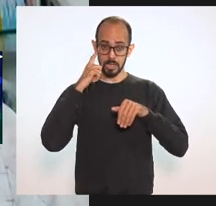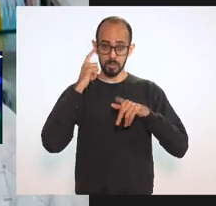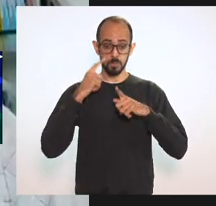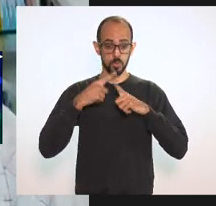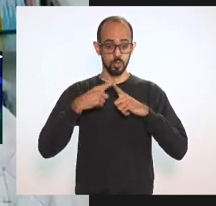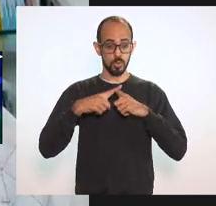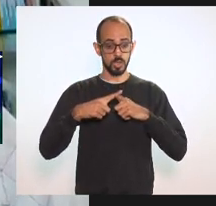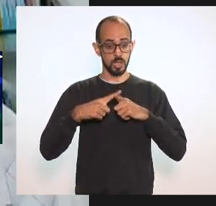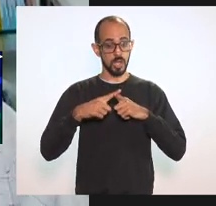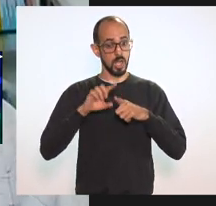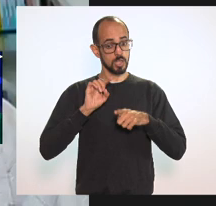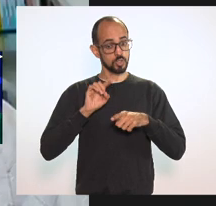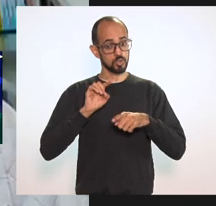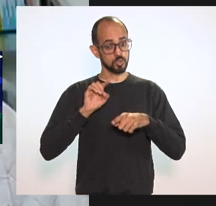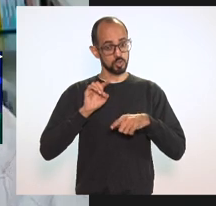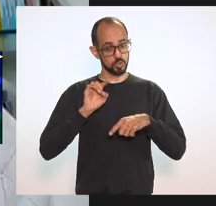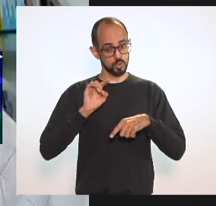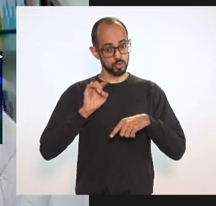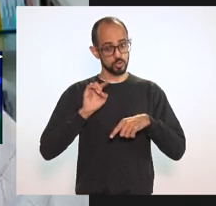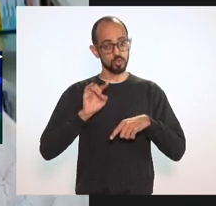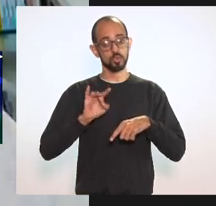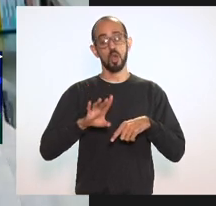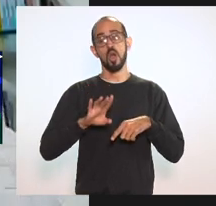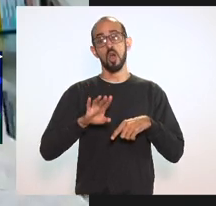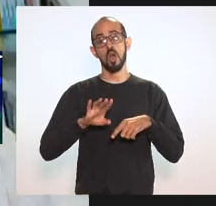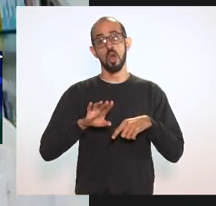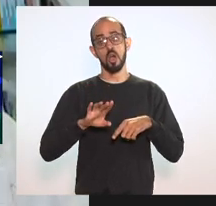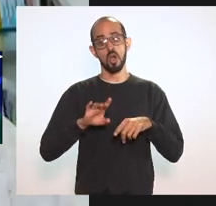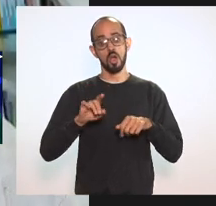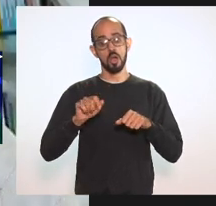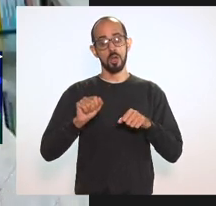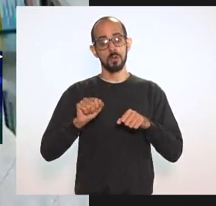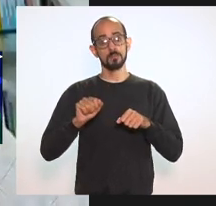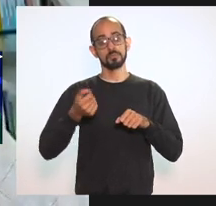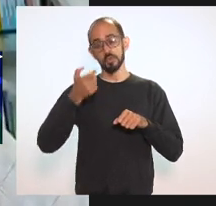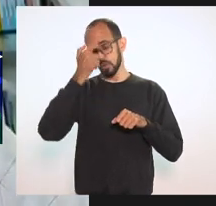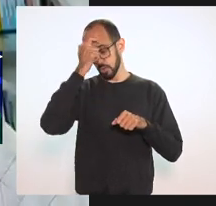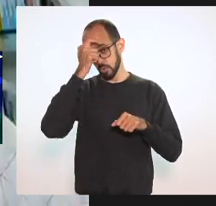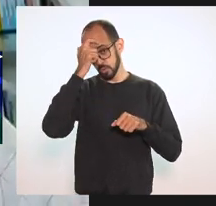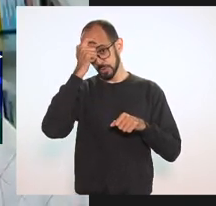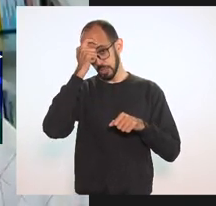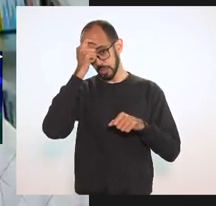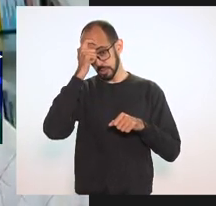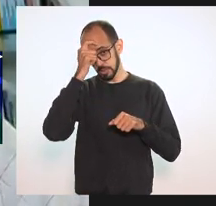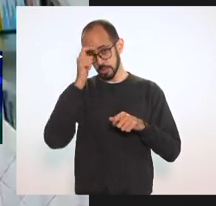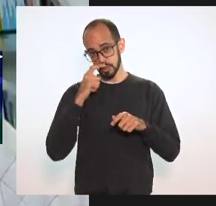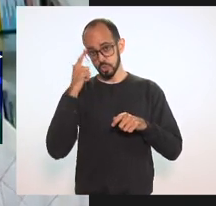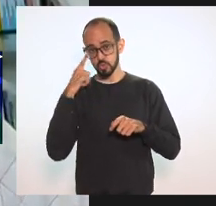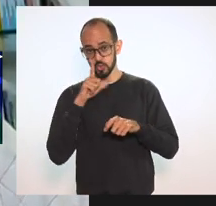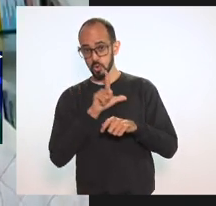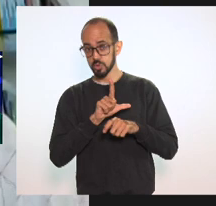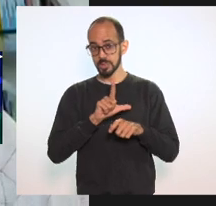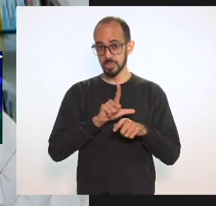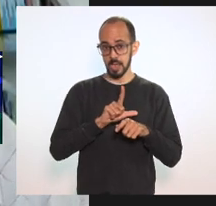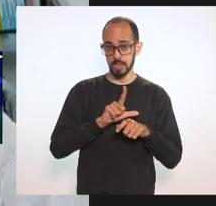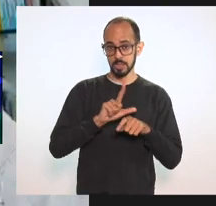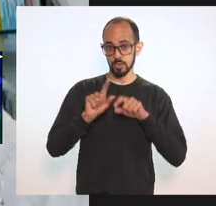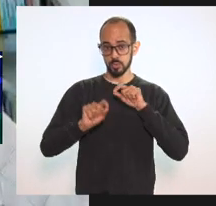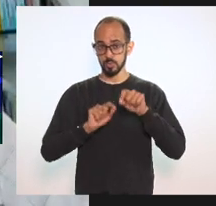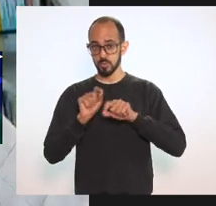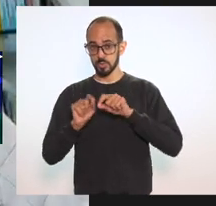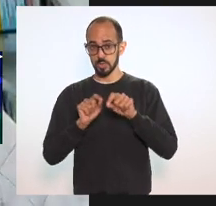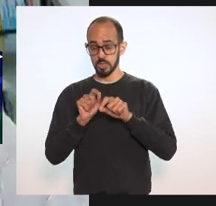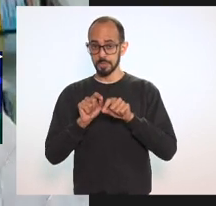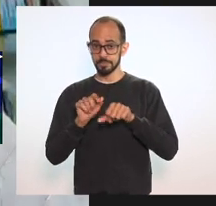só dessa maneira mais consciente mais consciente possível poderemos de repente conseguir